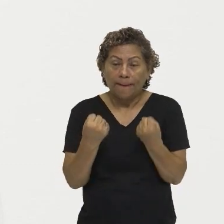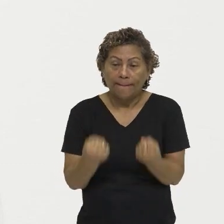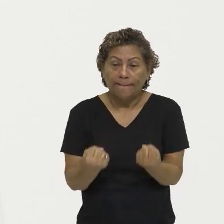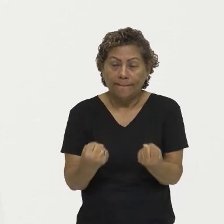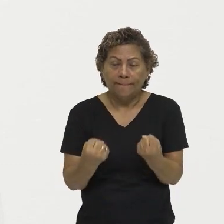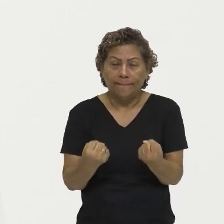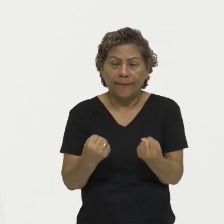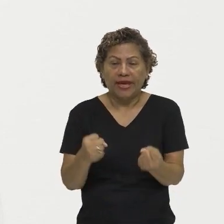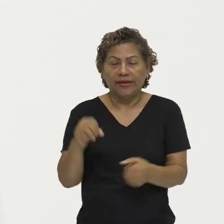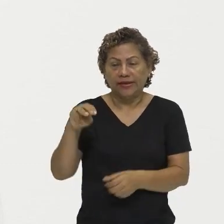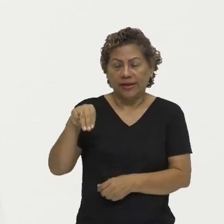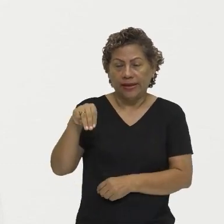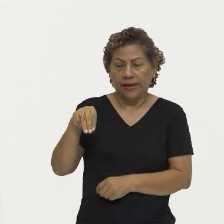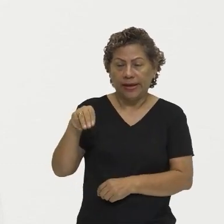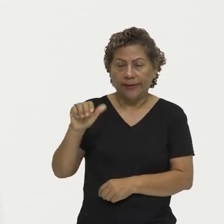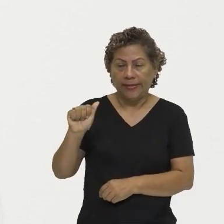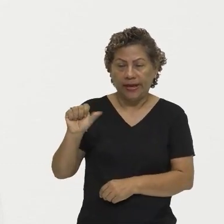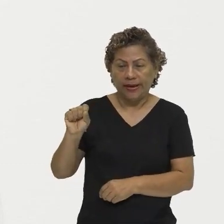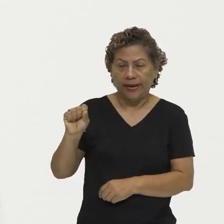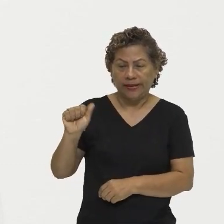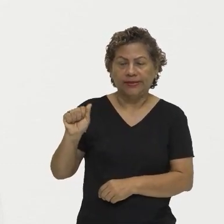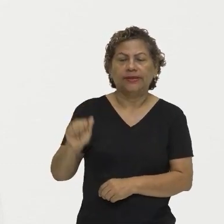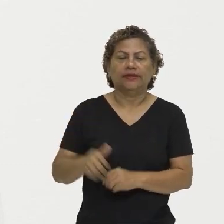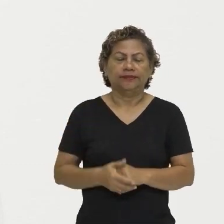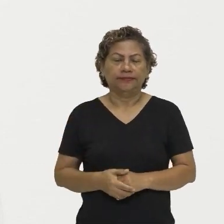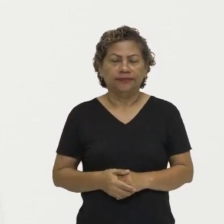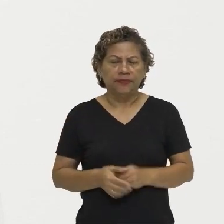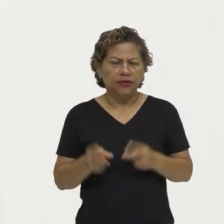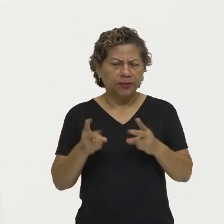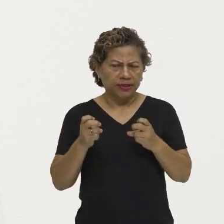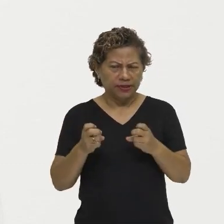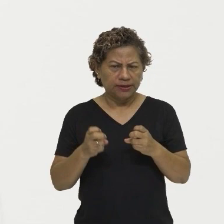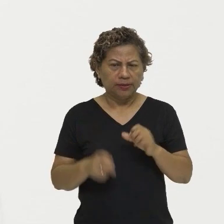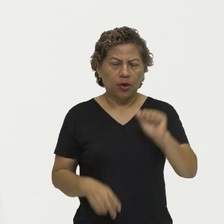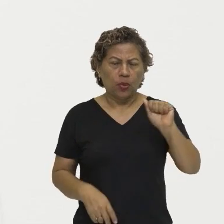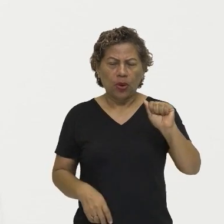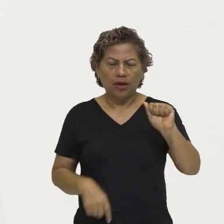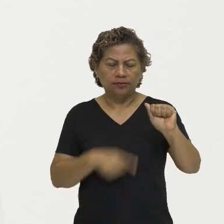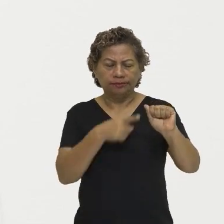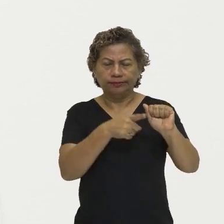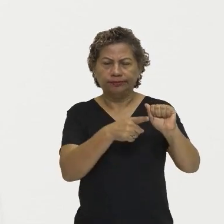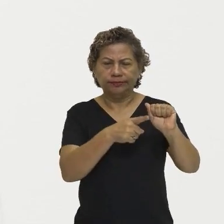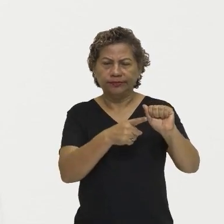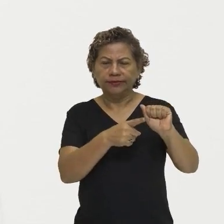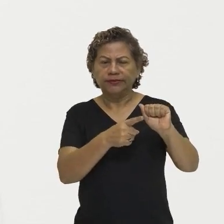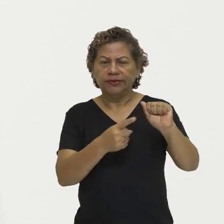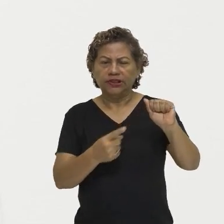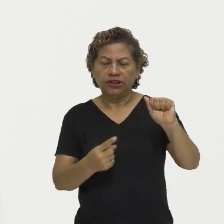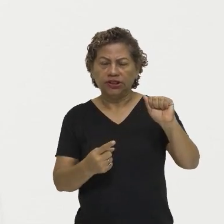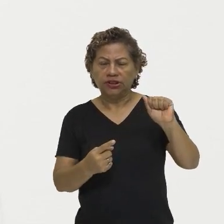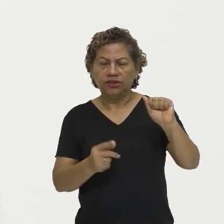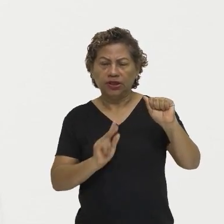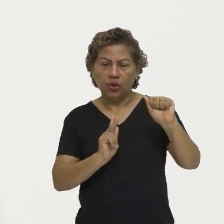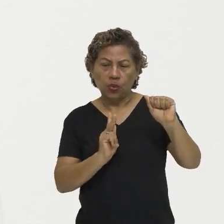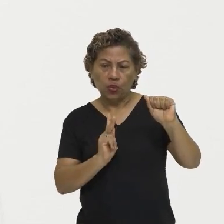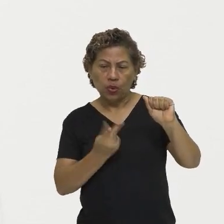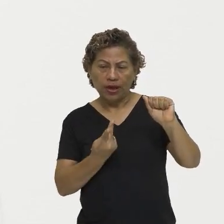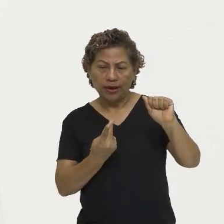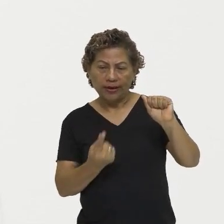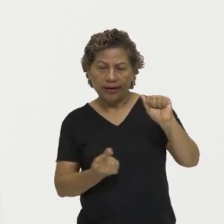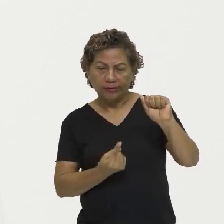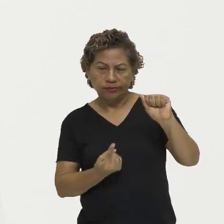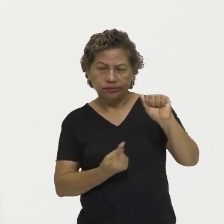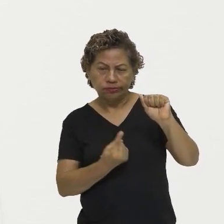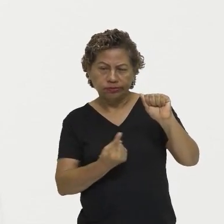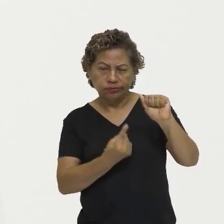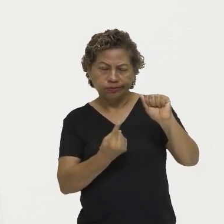certo? Observe então que nesse ponto A nós temos uma altura HA.